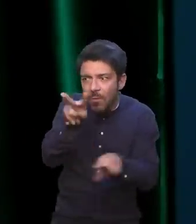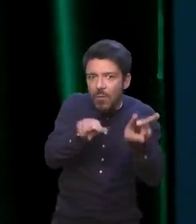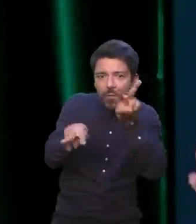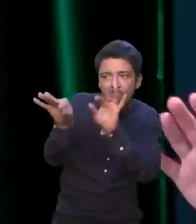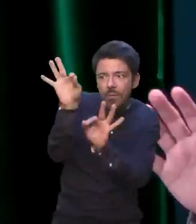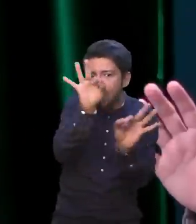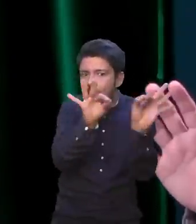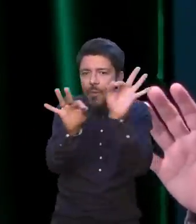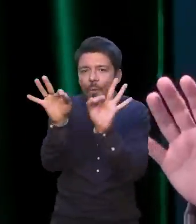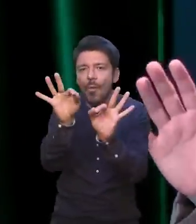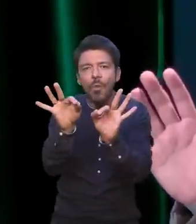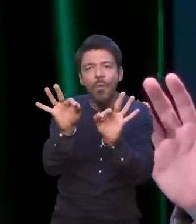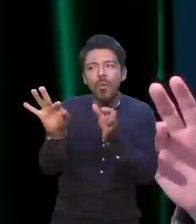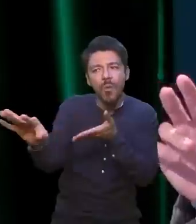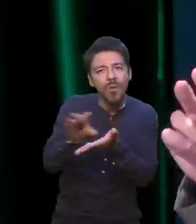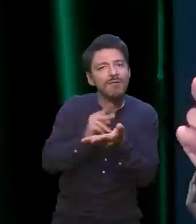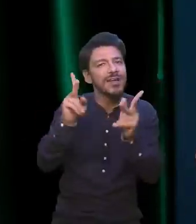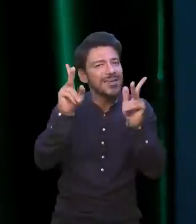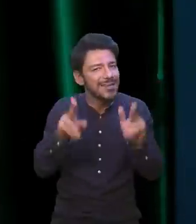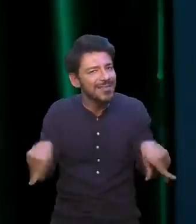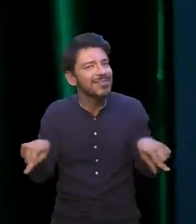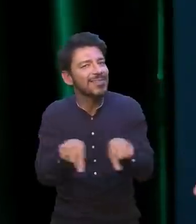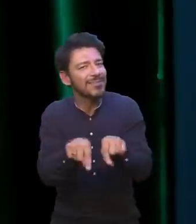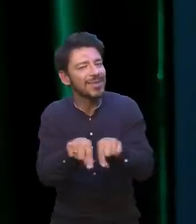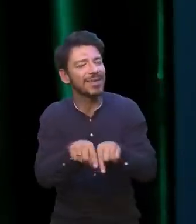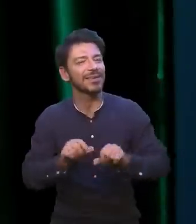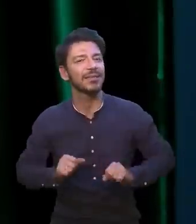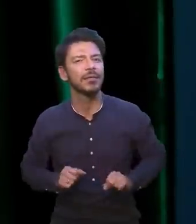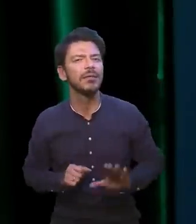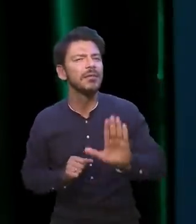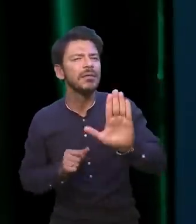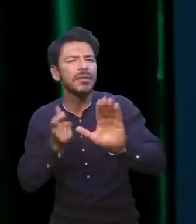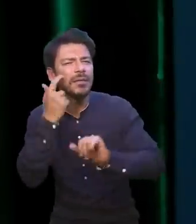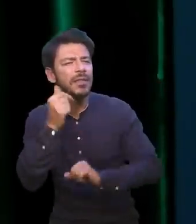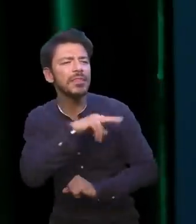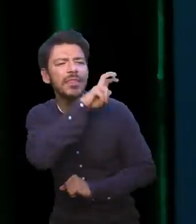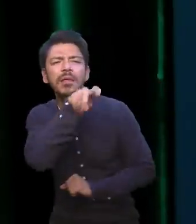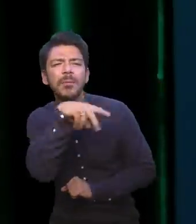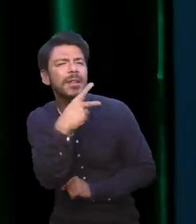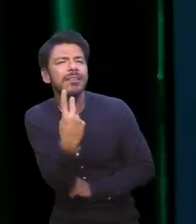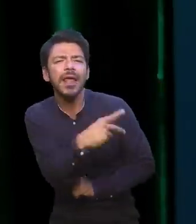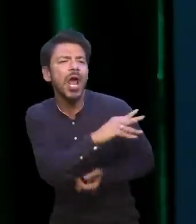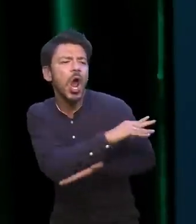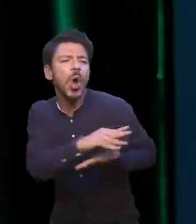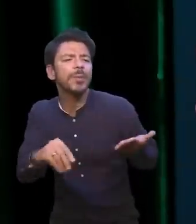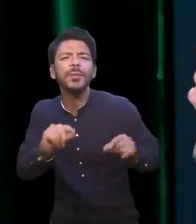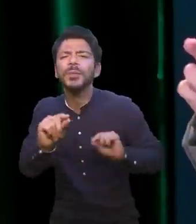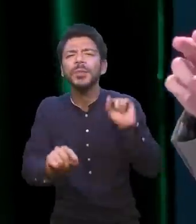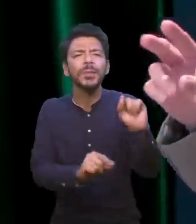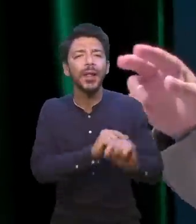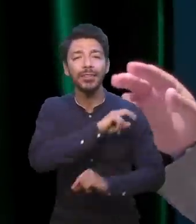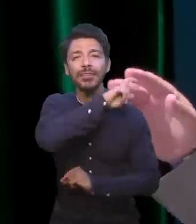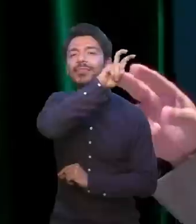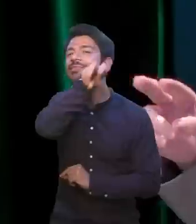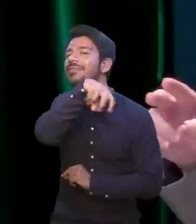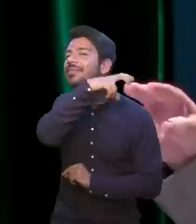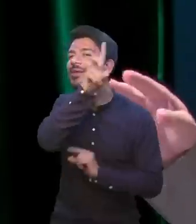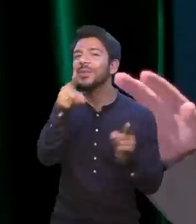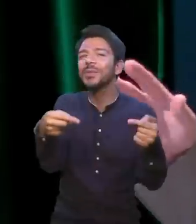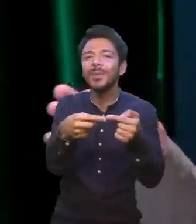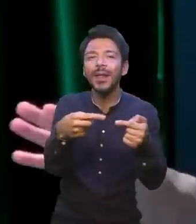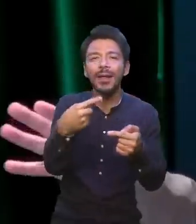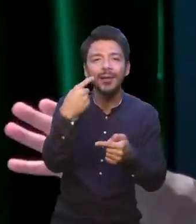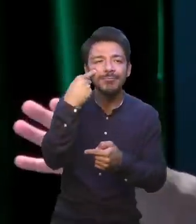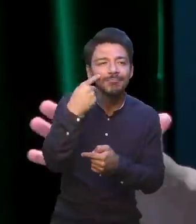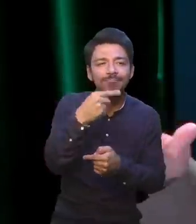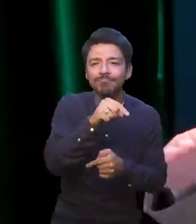Mas temos que agir como a serpente. Por que a serpente? A serpente conhece o habitat onde ela está. Ela, através da identificação